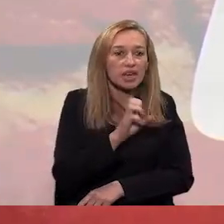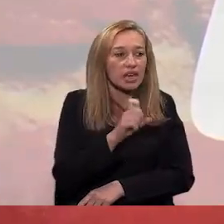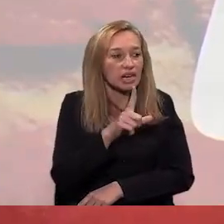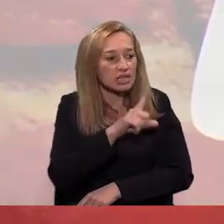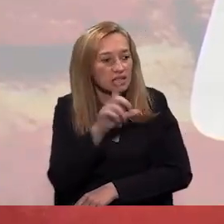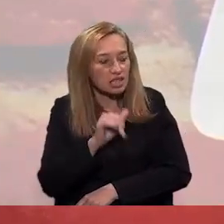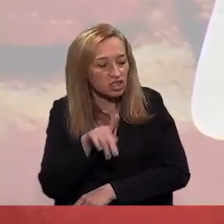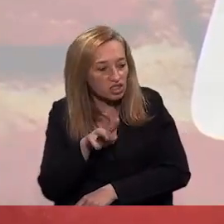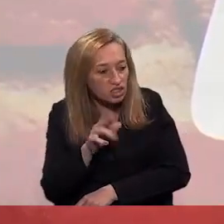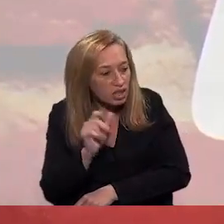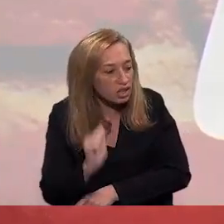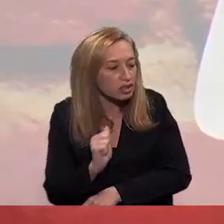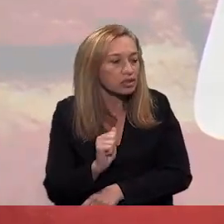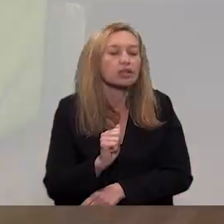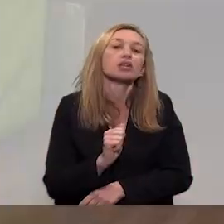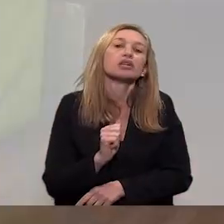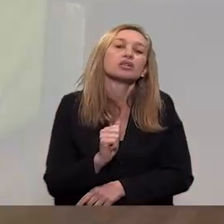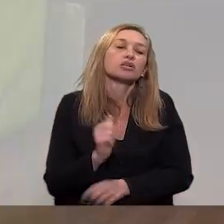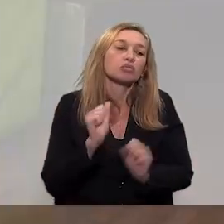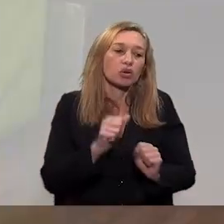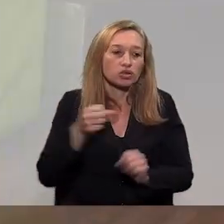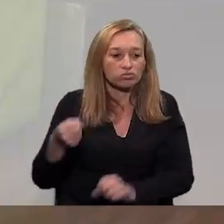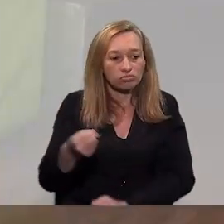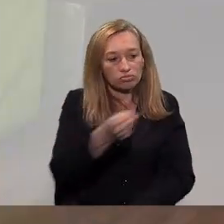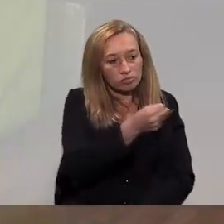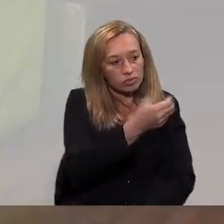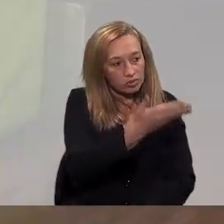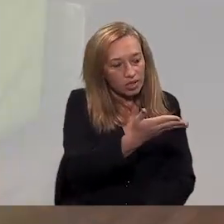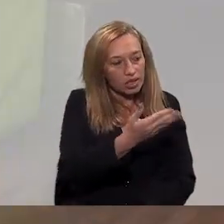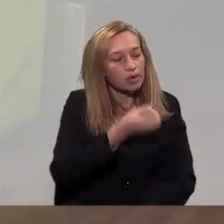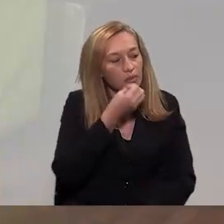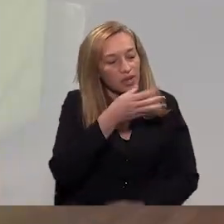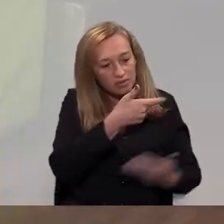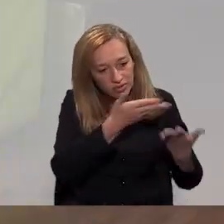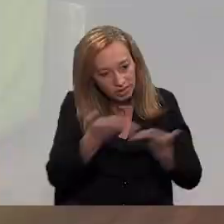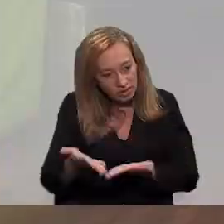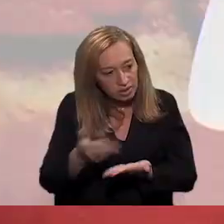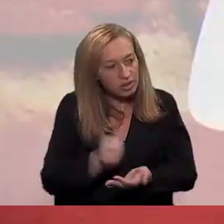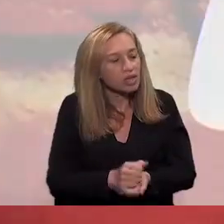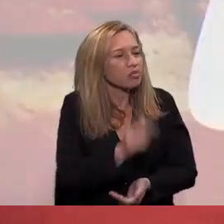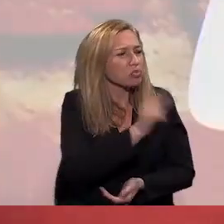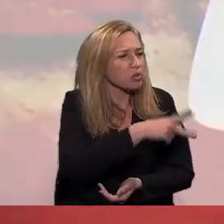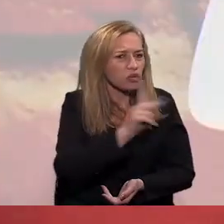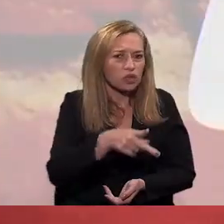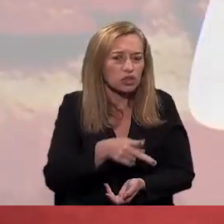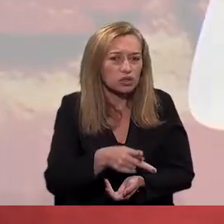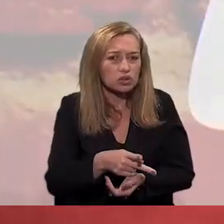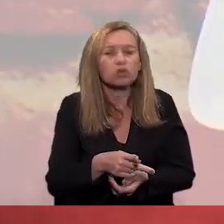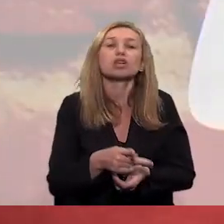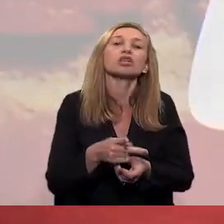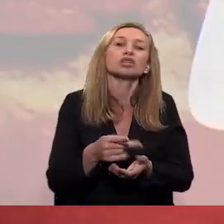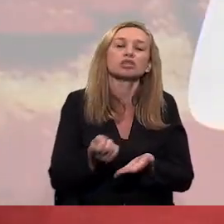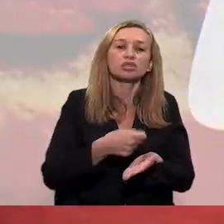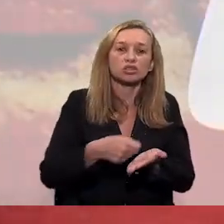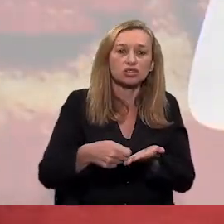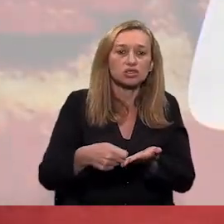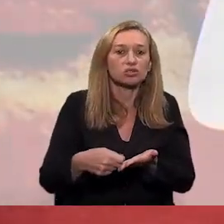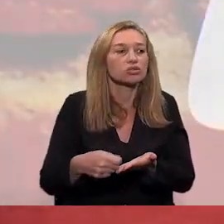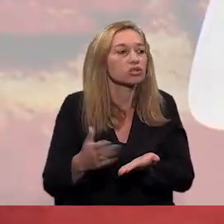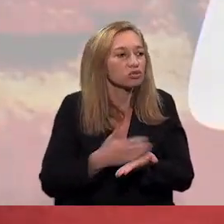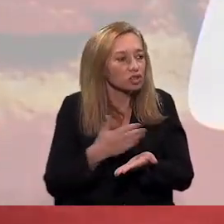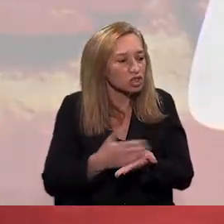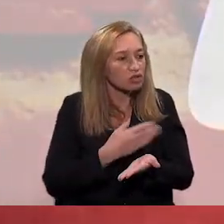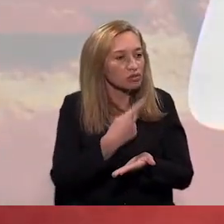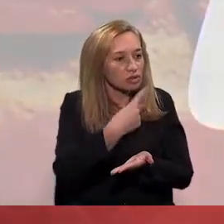a Elisângela Medeiros. Pode passar para ela o microfone, por favor. Elisângela, bem-vinda. Elisângela é professora e escritora, e